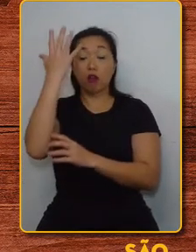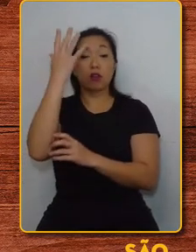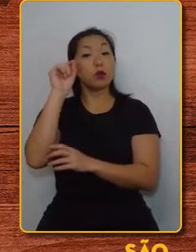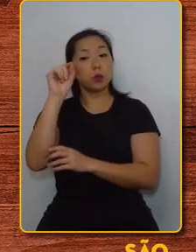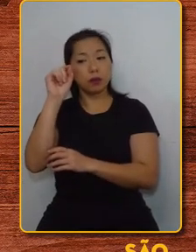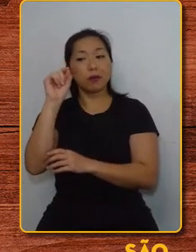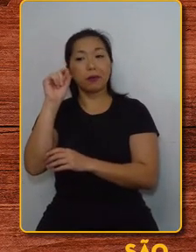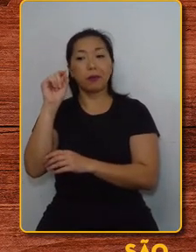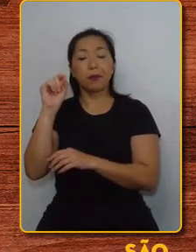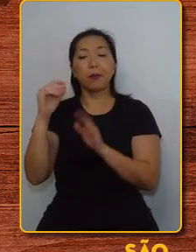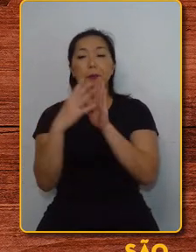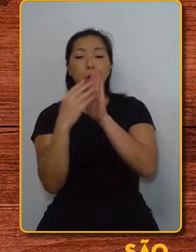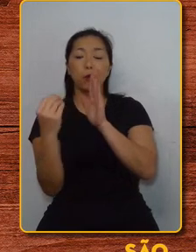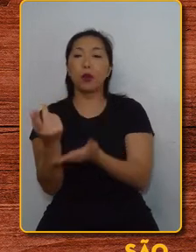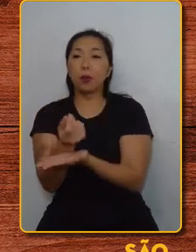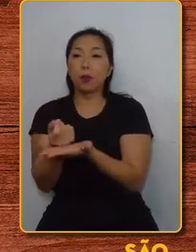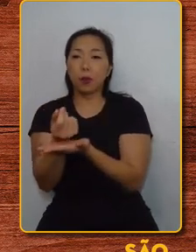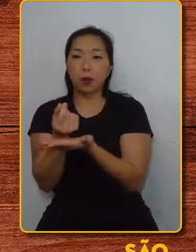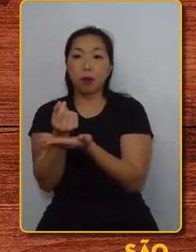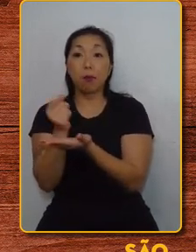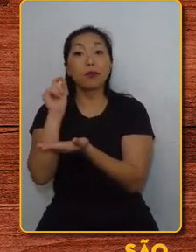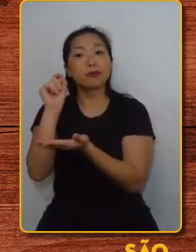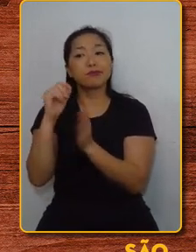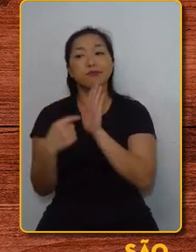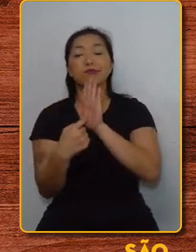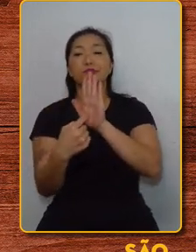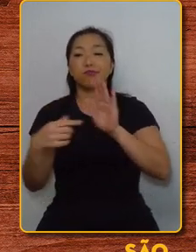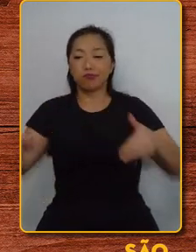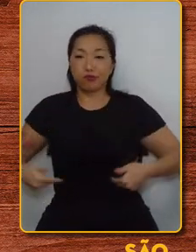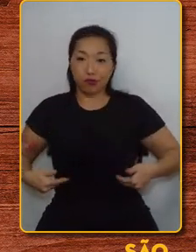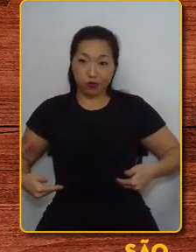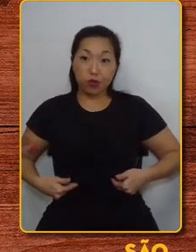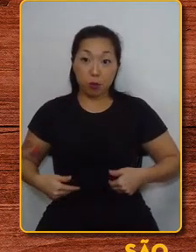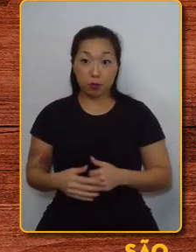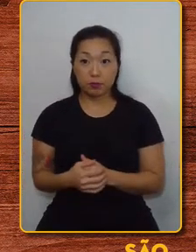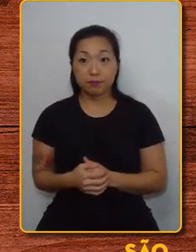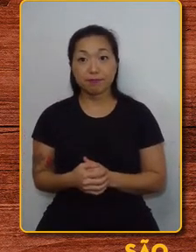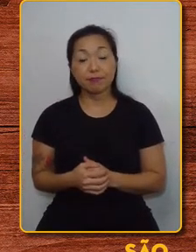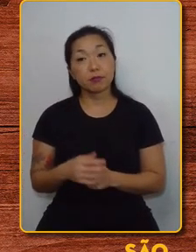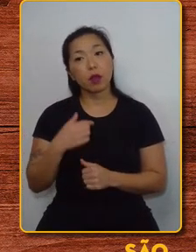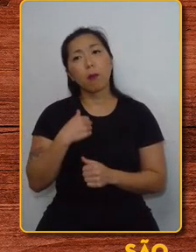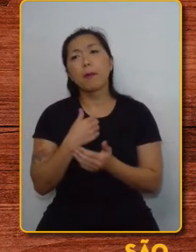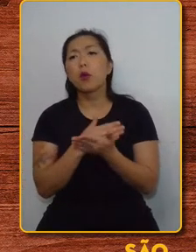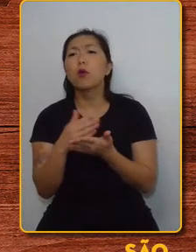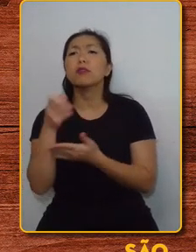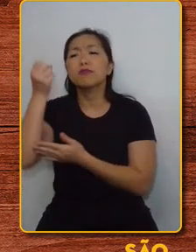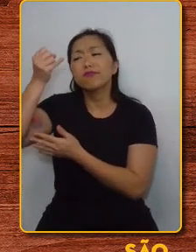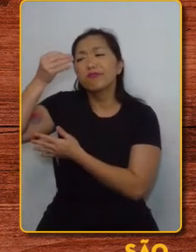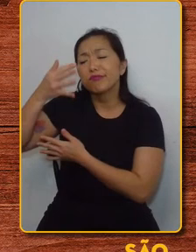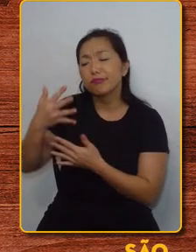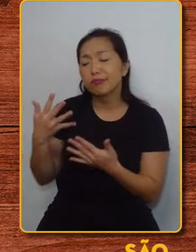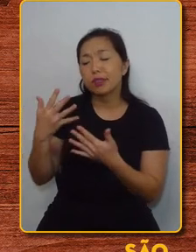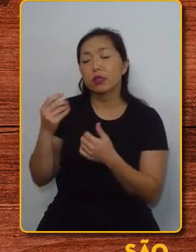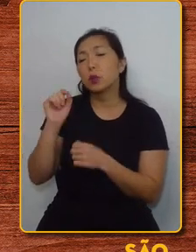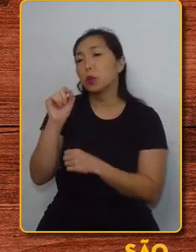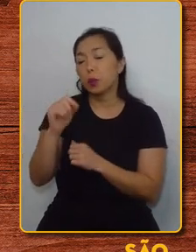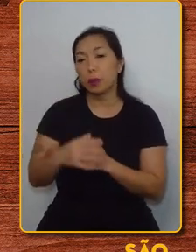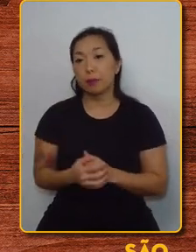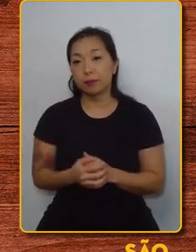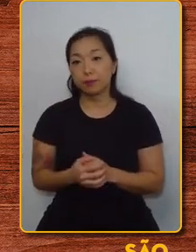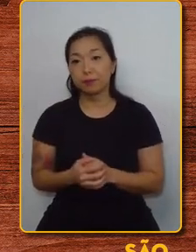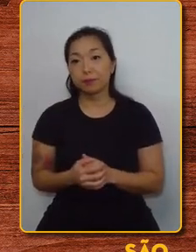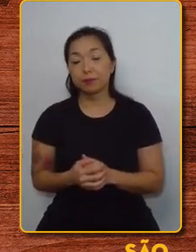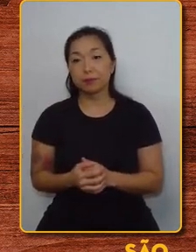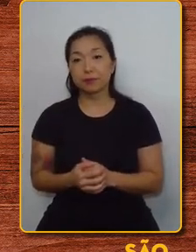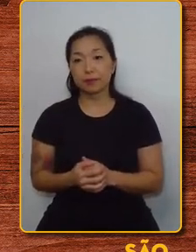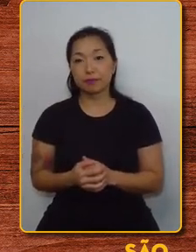tema da fome. Eu quero fazer a minha abordagem inicial, nesses meus 5 minutos, e